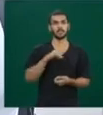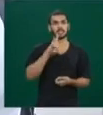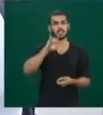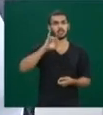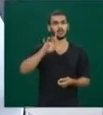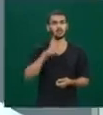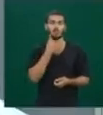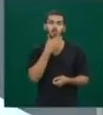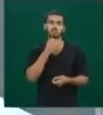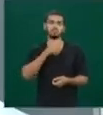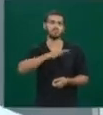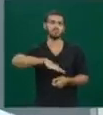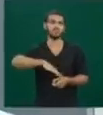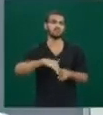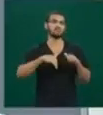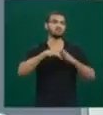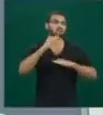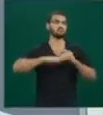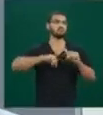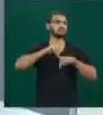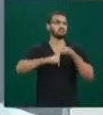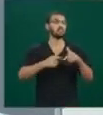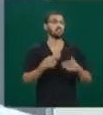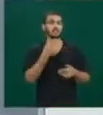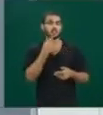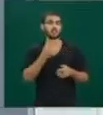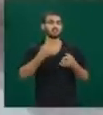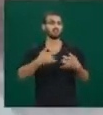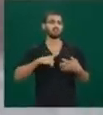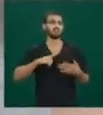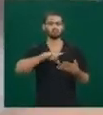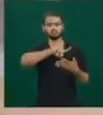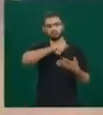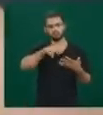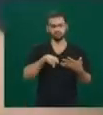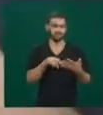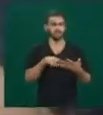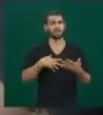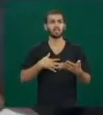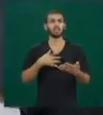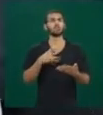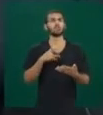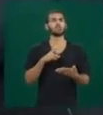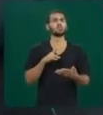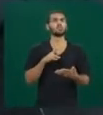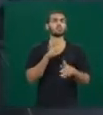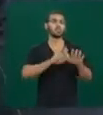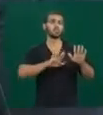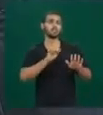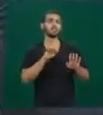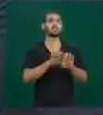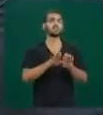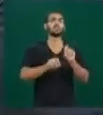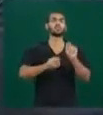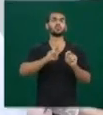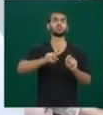área há mais tempo, conta que aqui eles tomam uma série de cuidados. A opção por materiais descartáveis é uma das